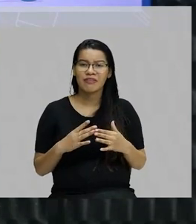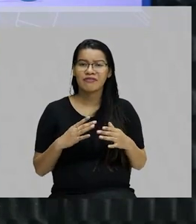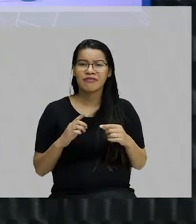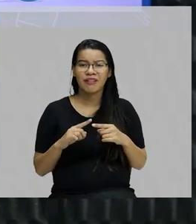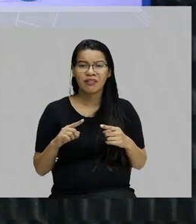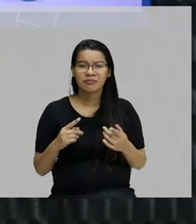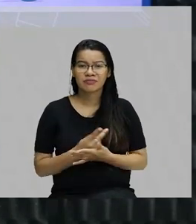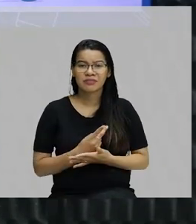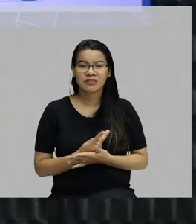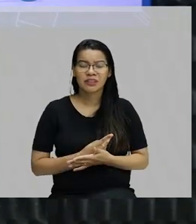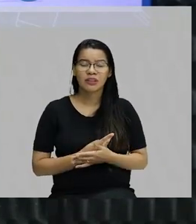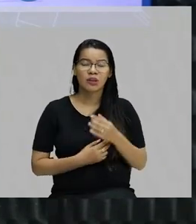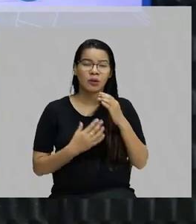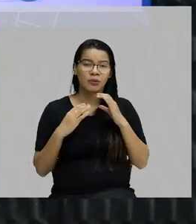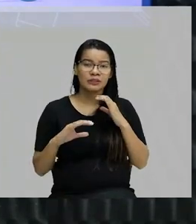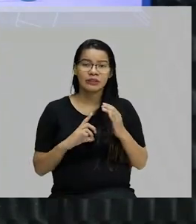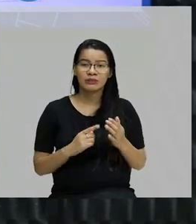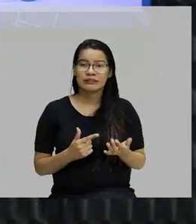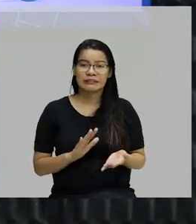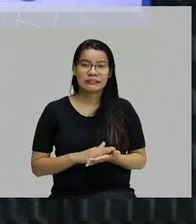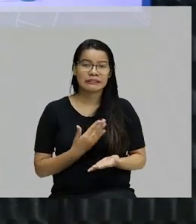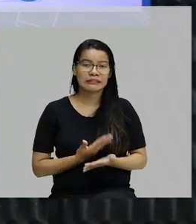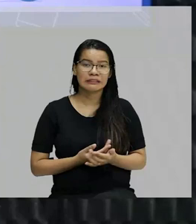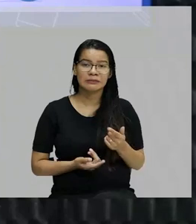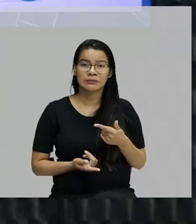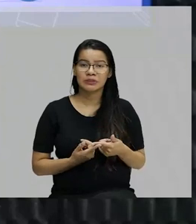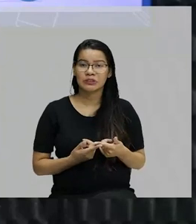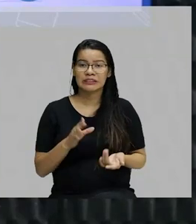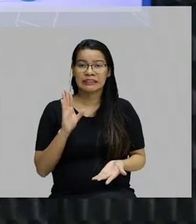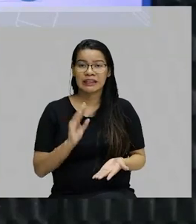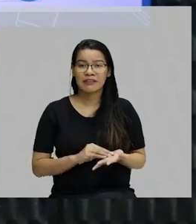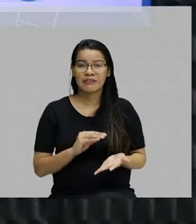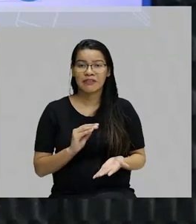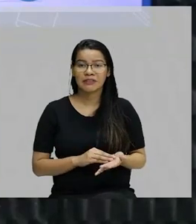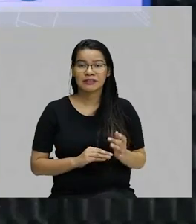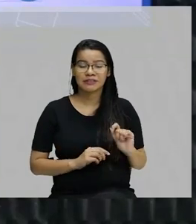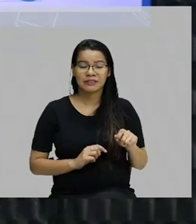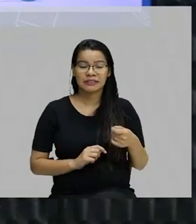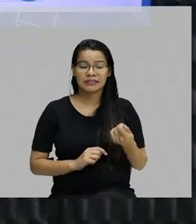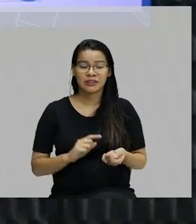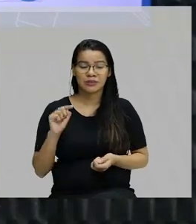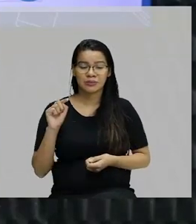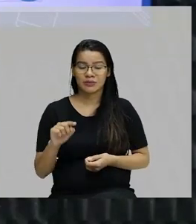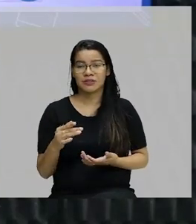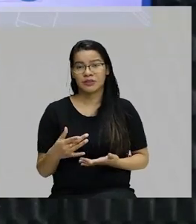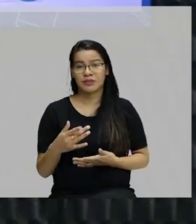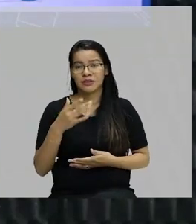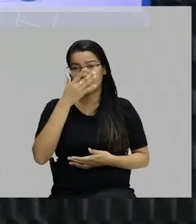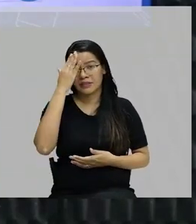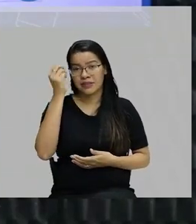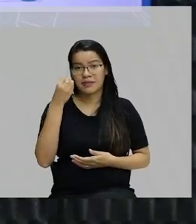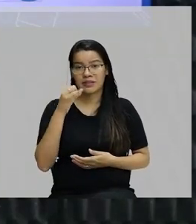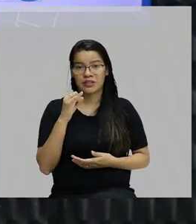interpretação por quê Por Conta do da ausência do sinal de pontuação então o interlocutor não sabe se ele está